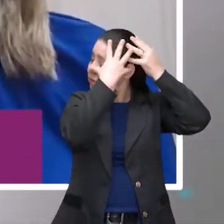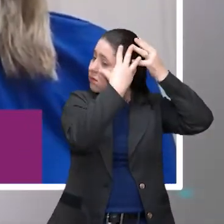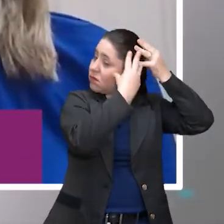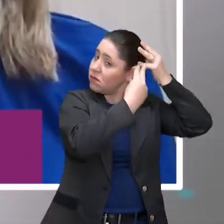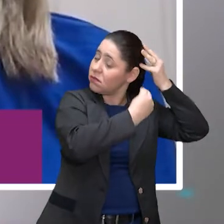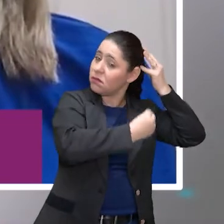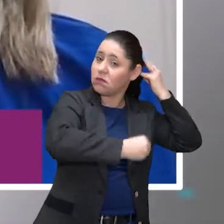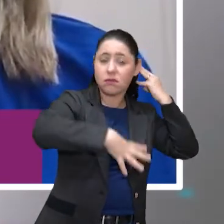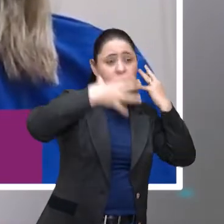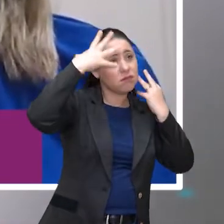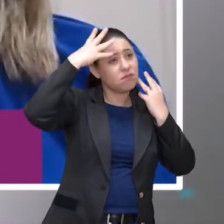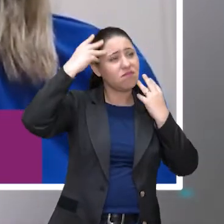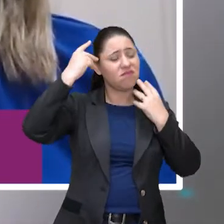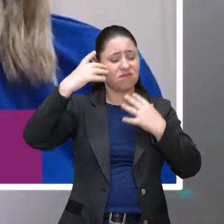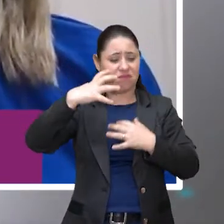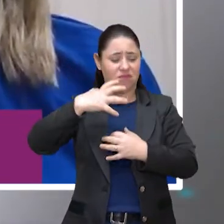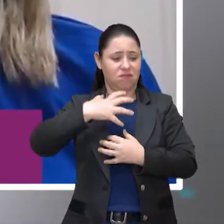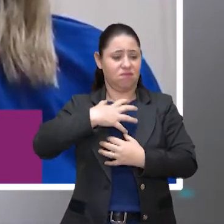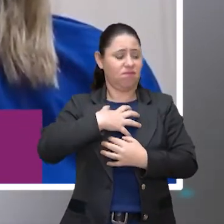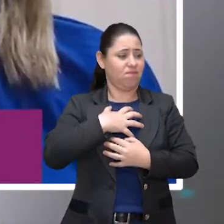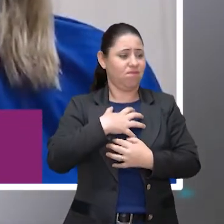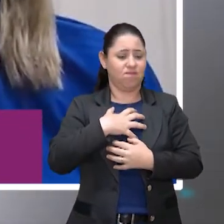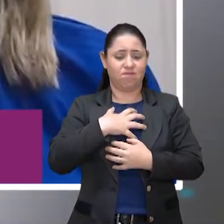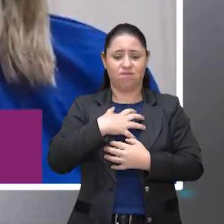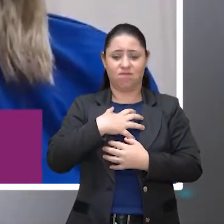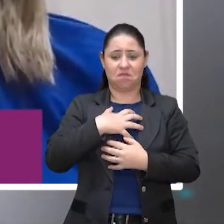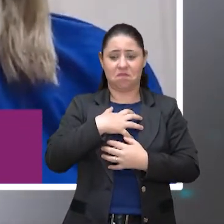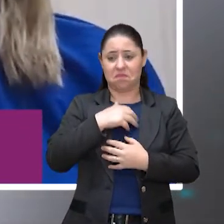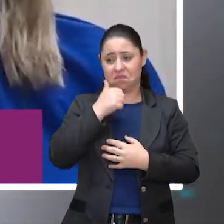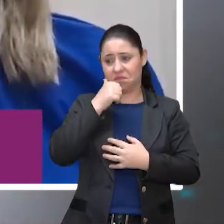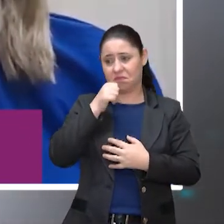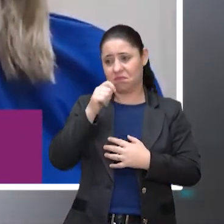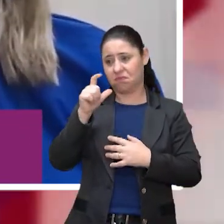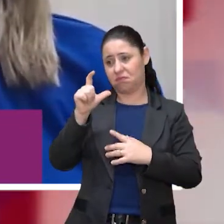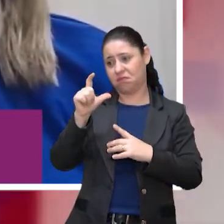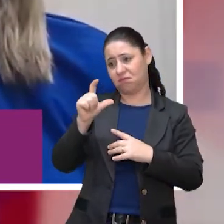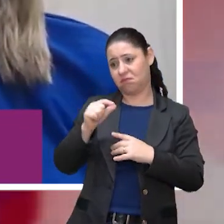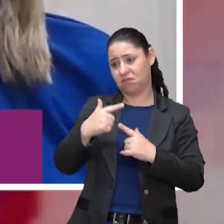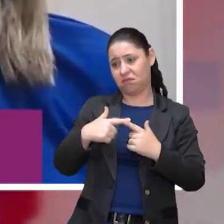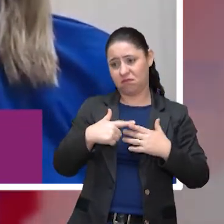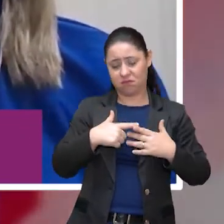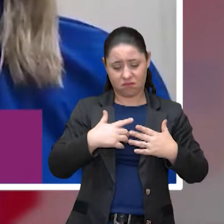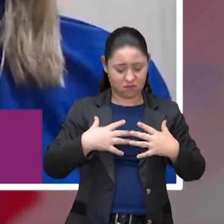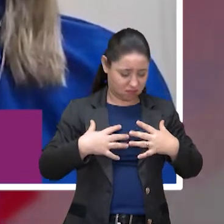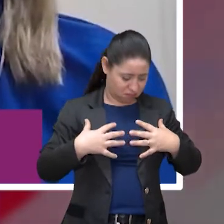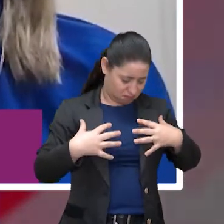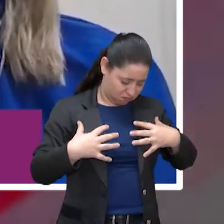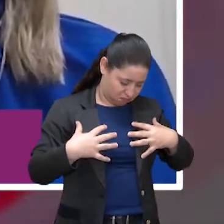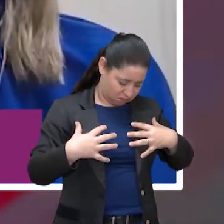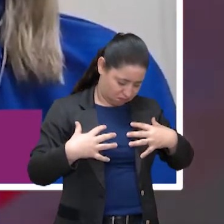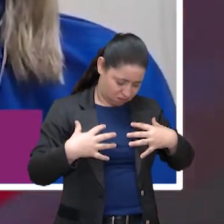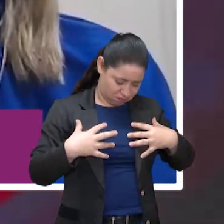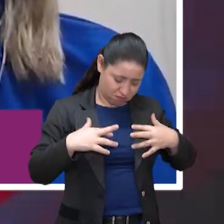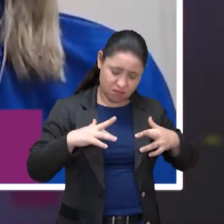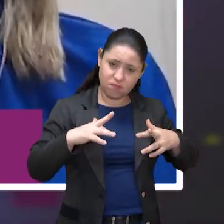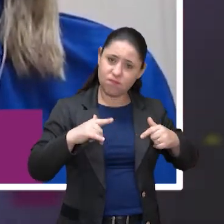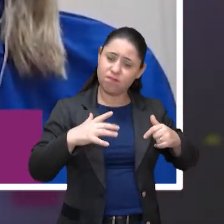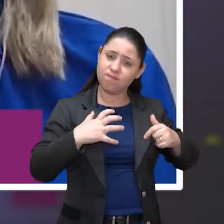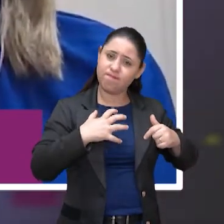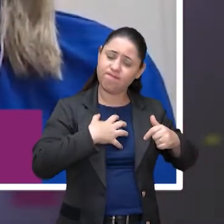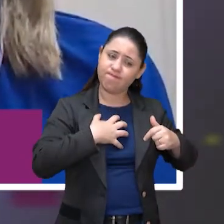a mulher ela se sente menos feminina porque ela está com a mama um pouco diferente, ela se